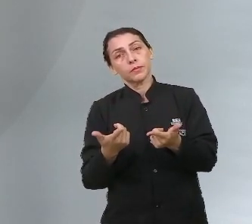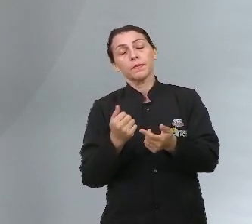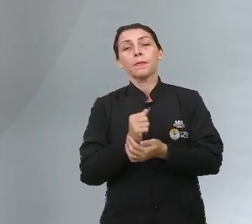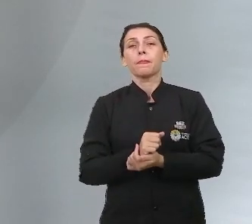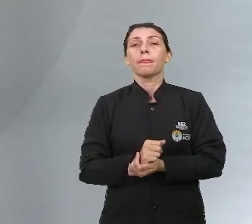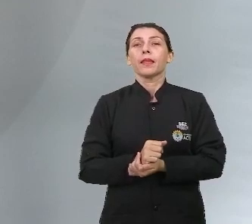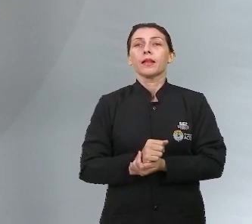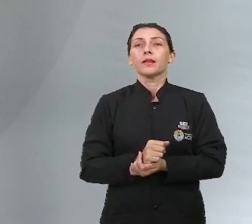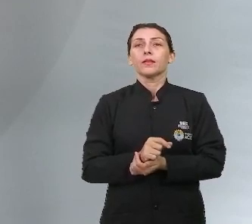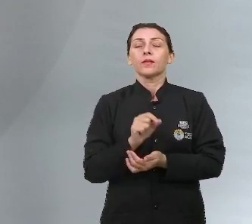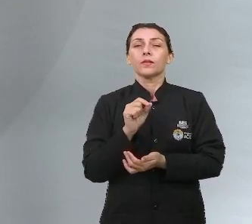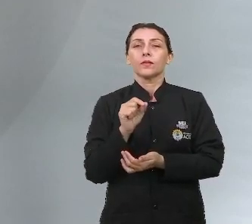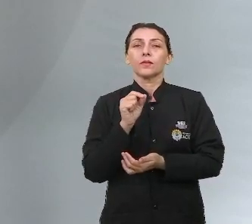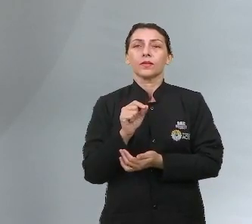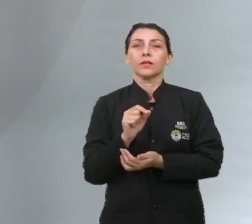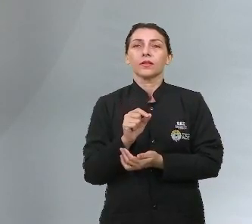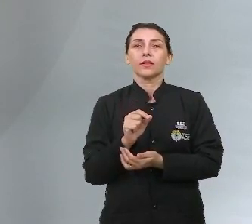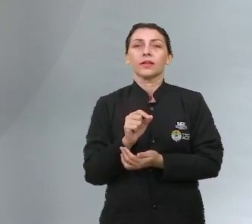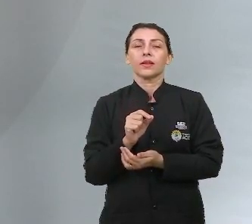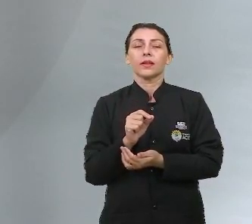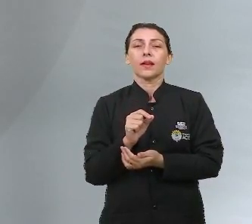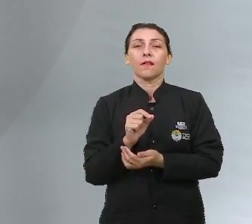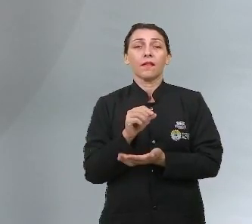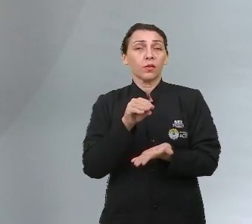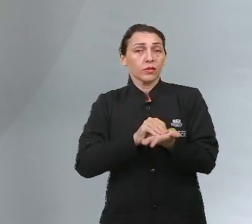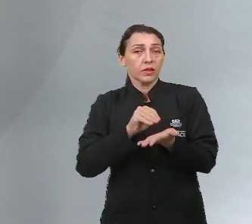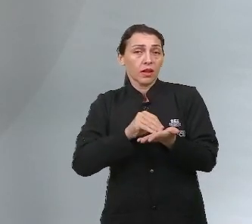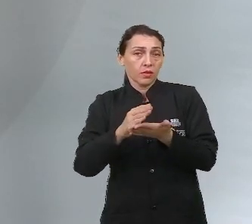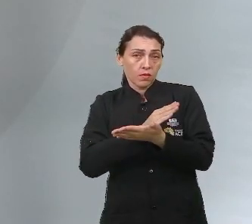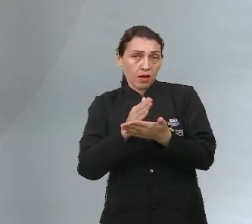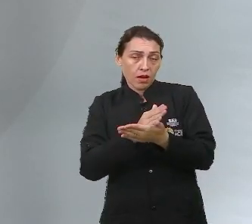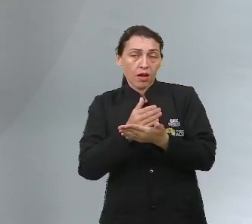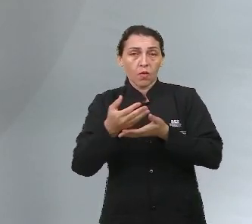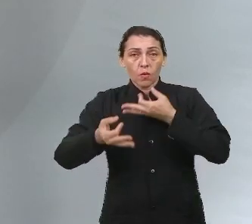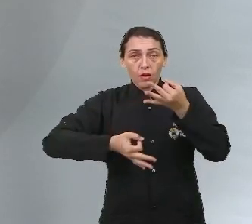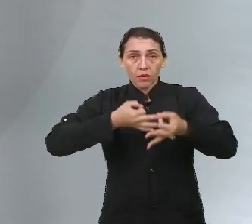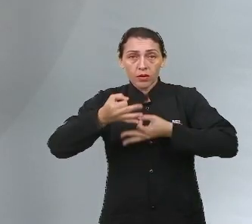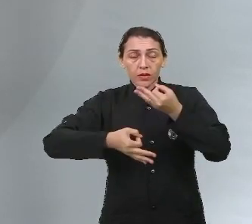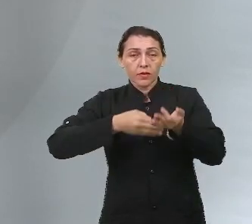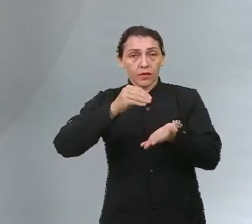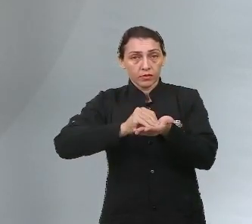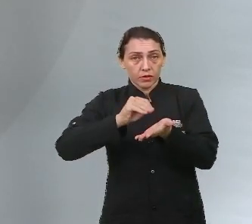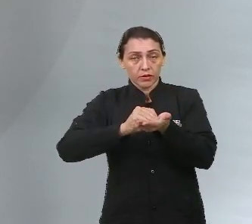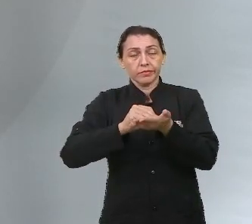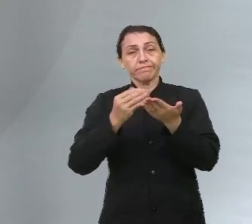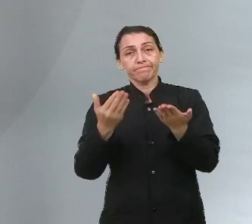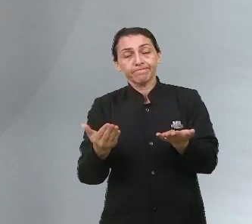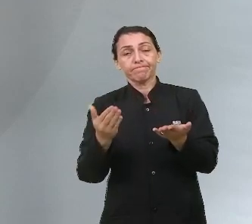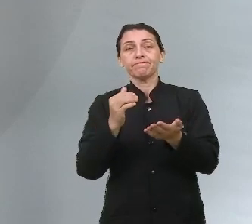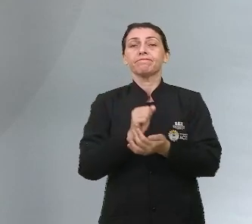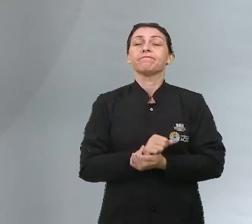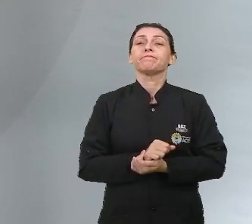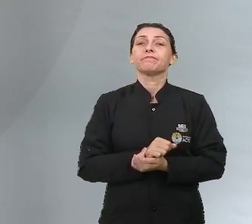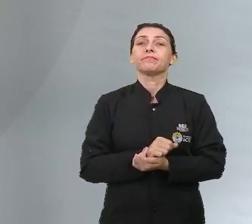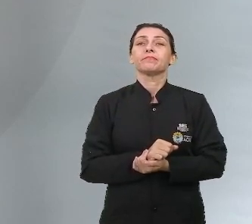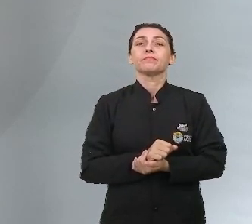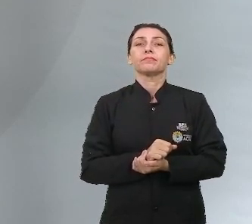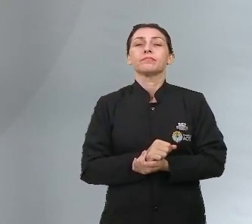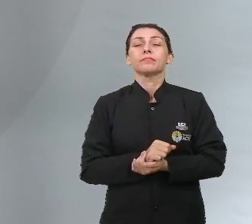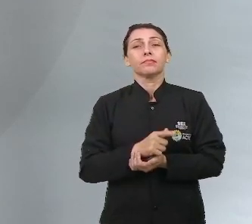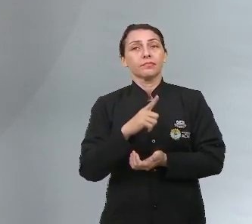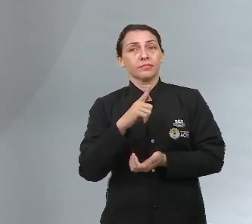Então, fica uma espécie de lacuna, né, argumentativa, fica faltando algo. E esse algo ele vai